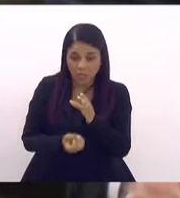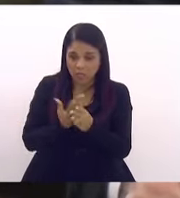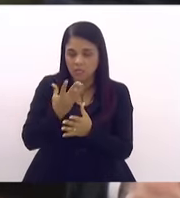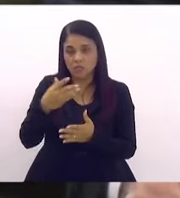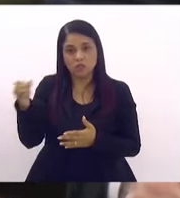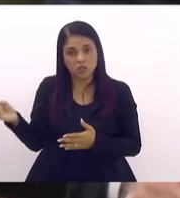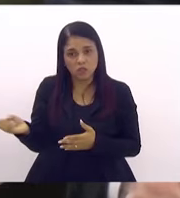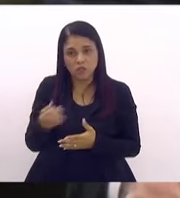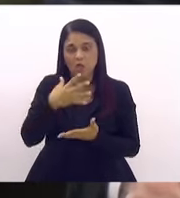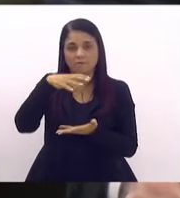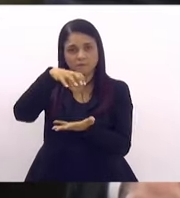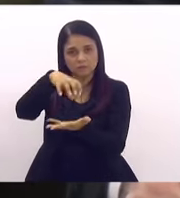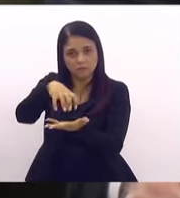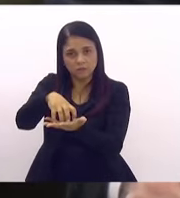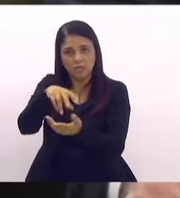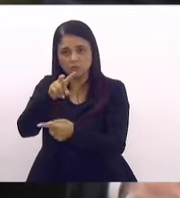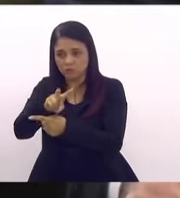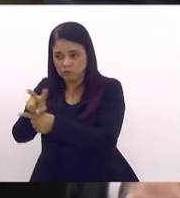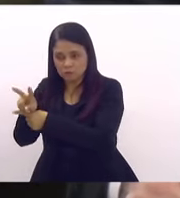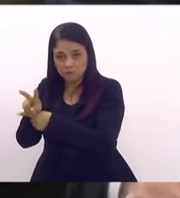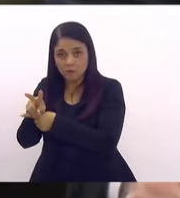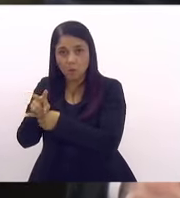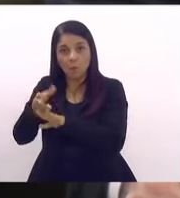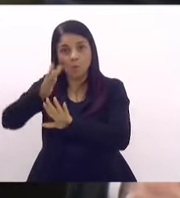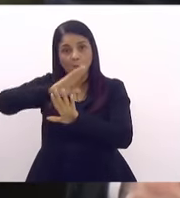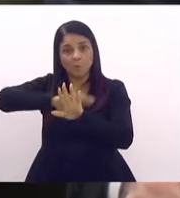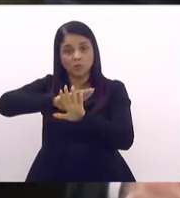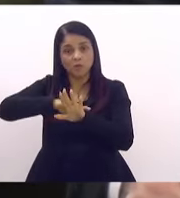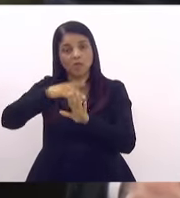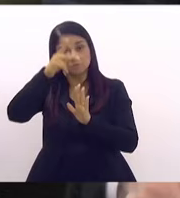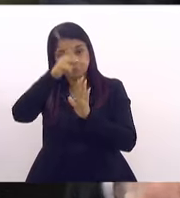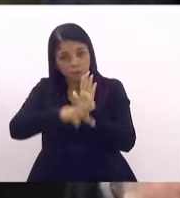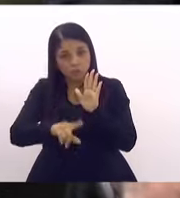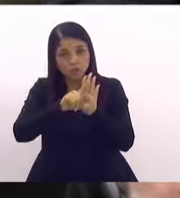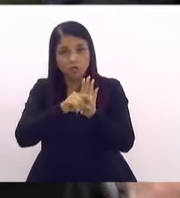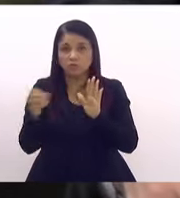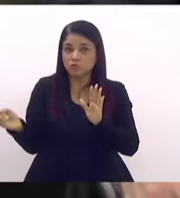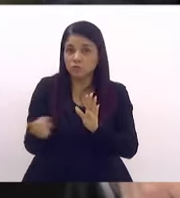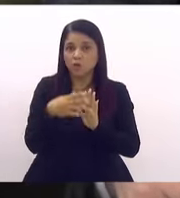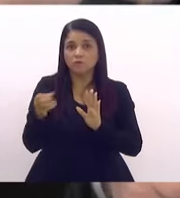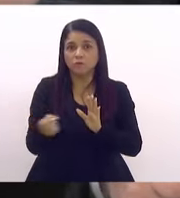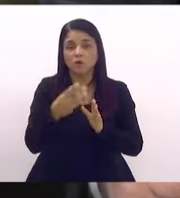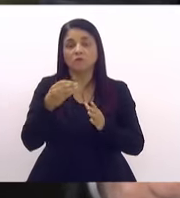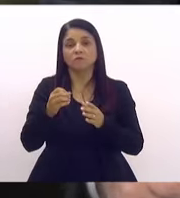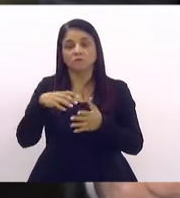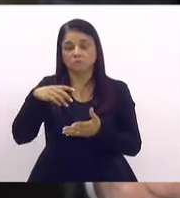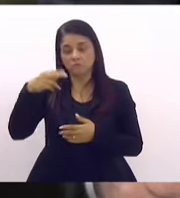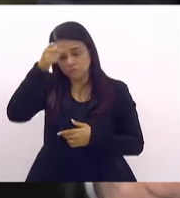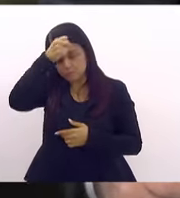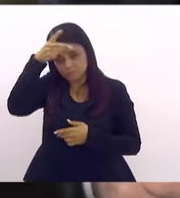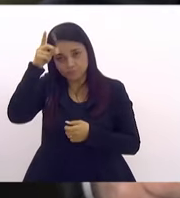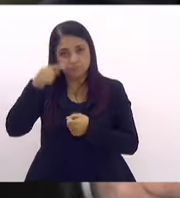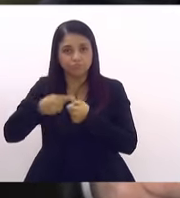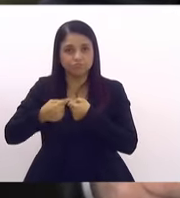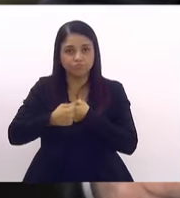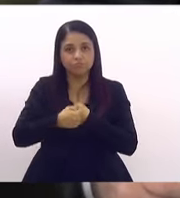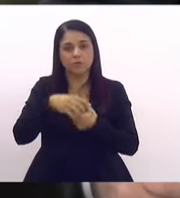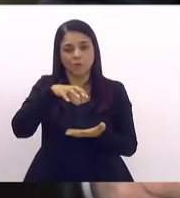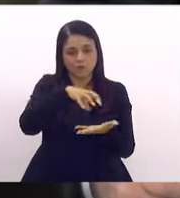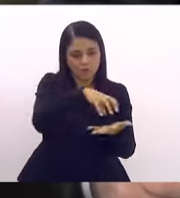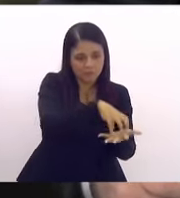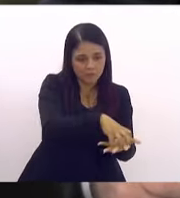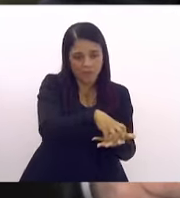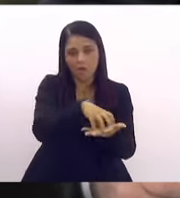unidades de conservação. Por trás delas virão outros projetos de lei, já criando no município tal essa unidade de conservação,